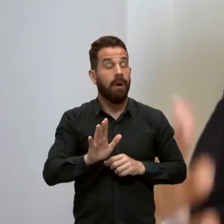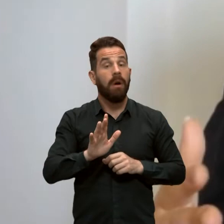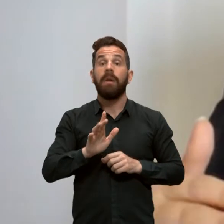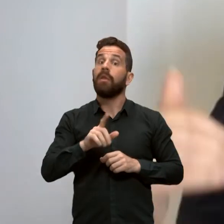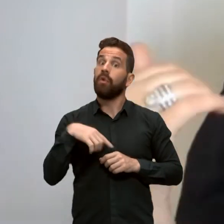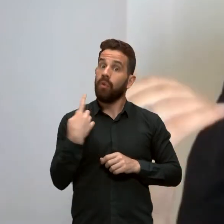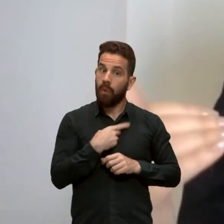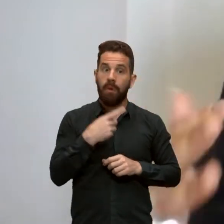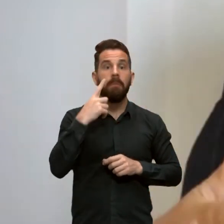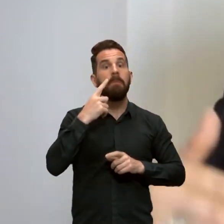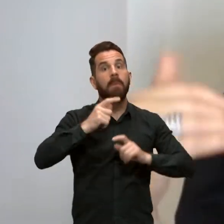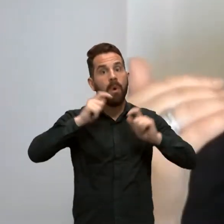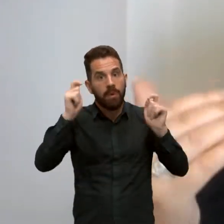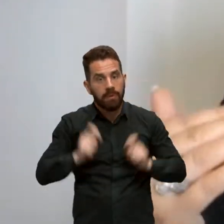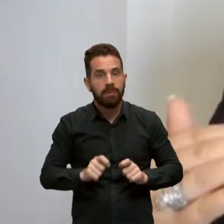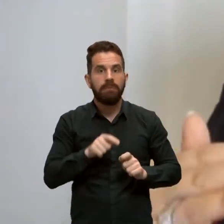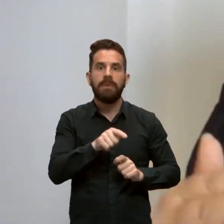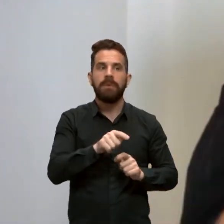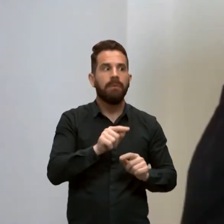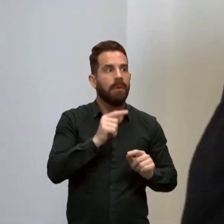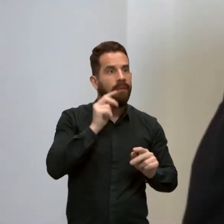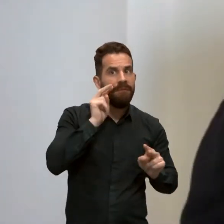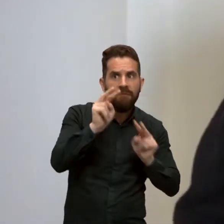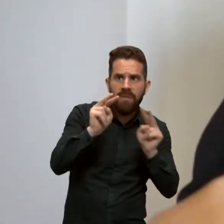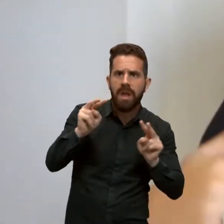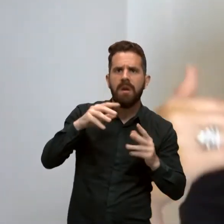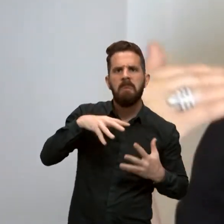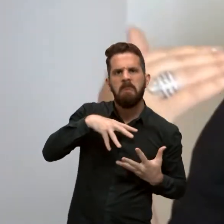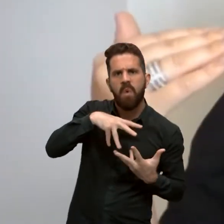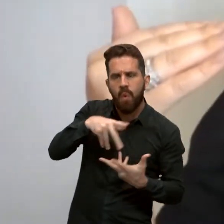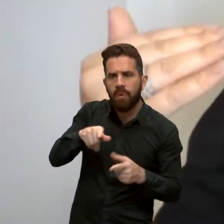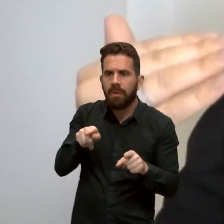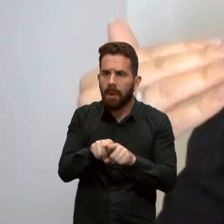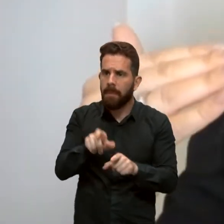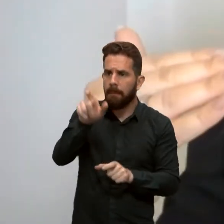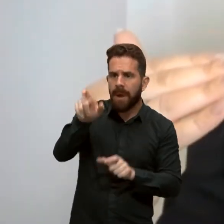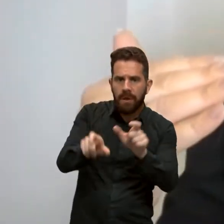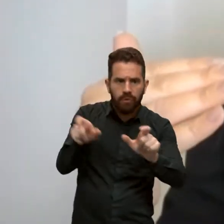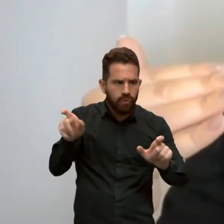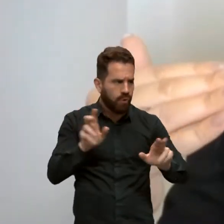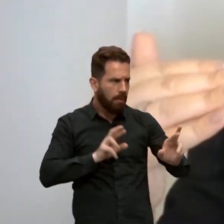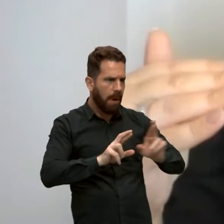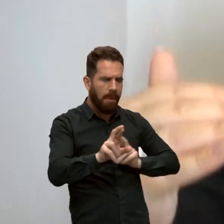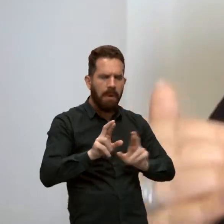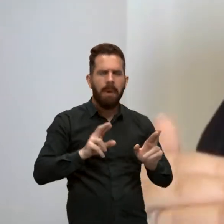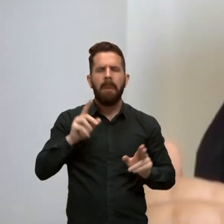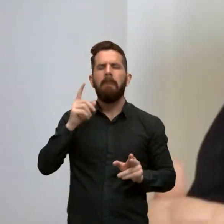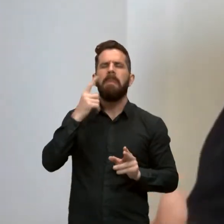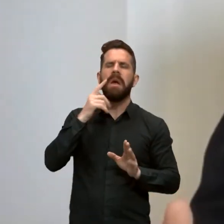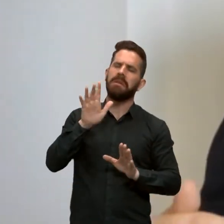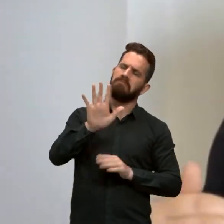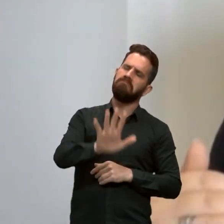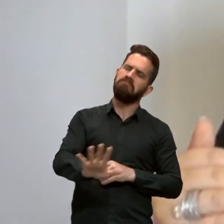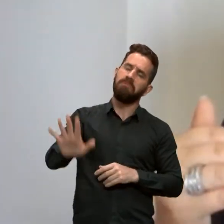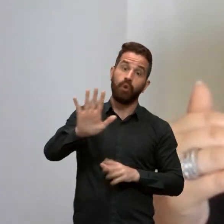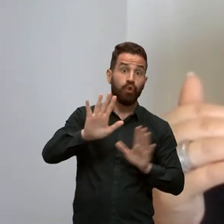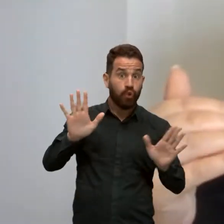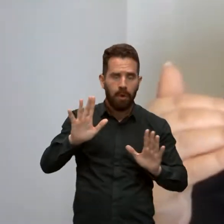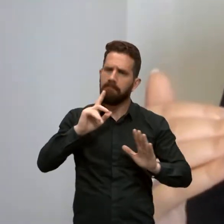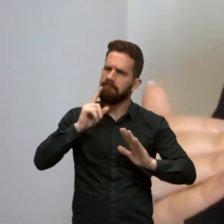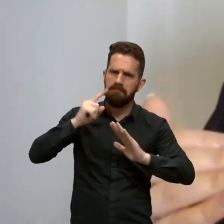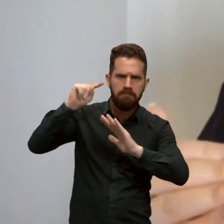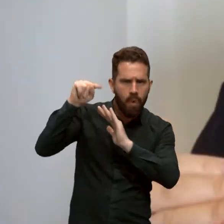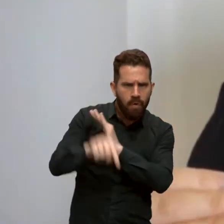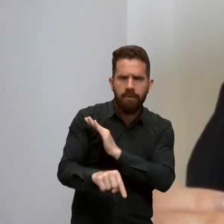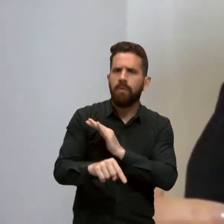o mundo, a sociedade e o ser humano além da superficialidade, alcançando de forma